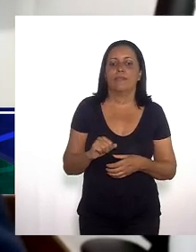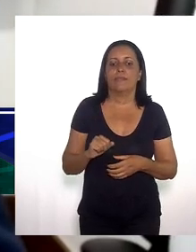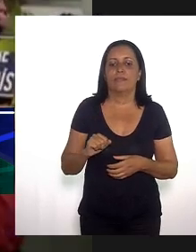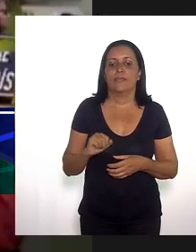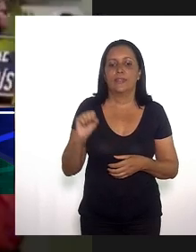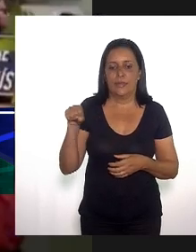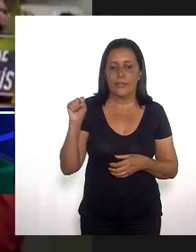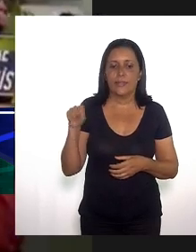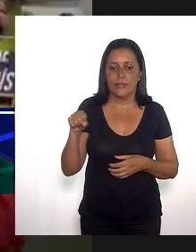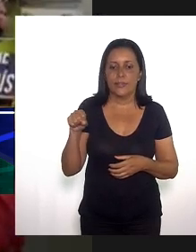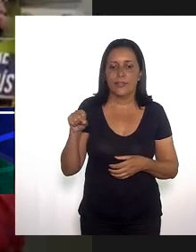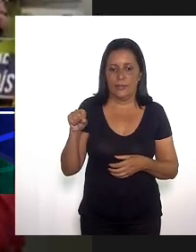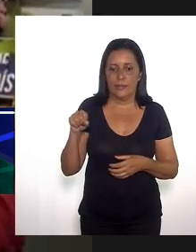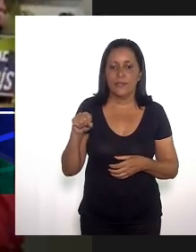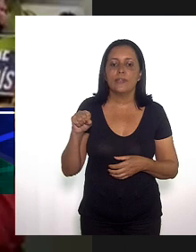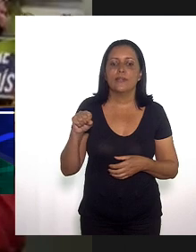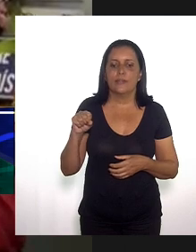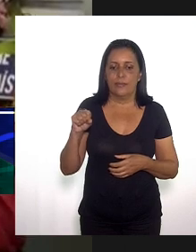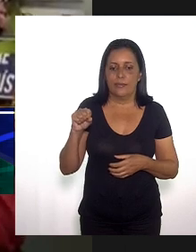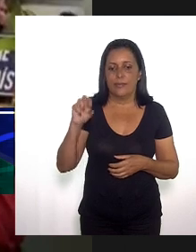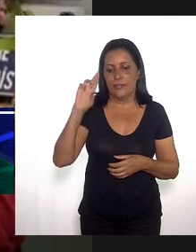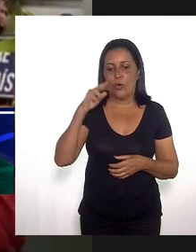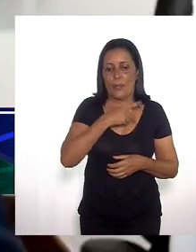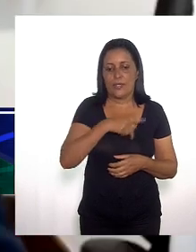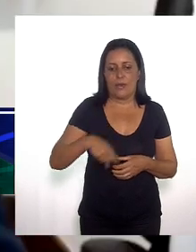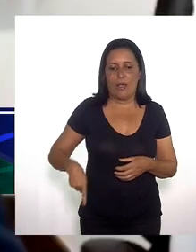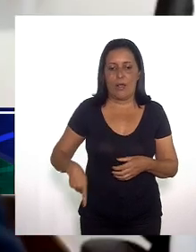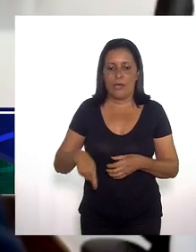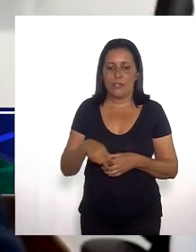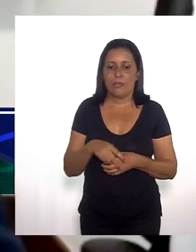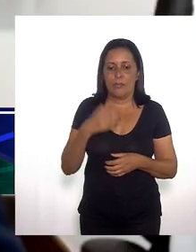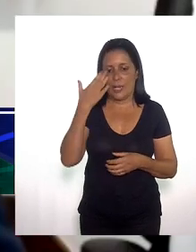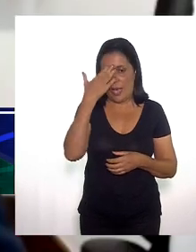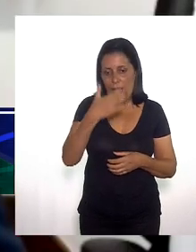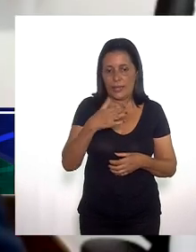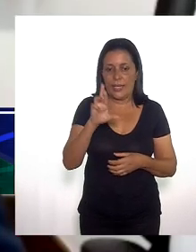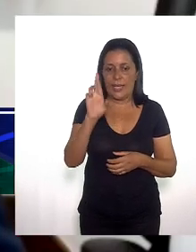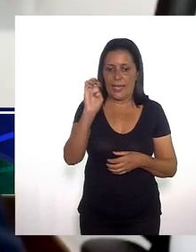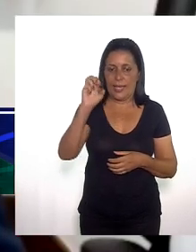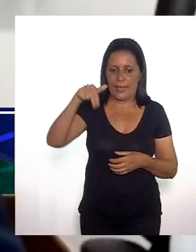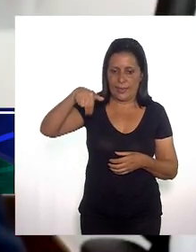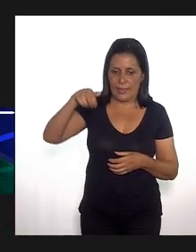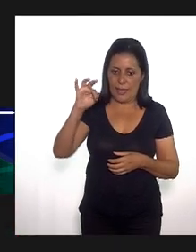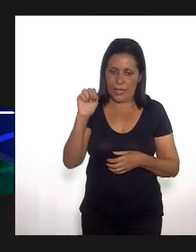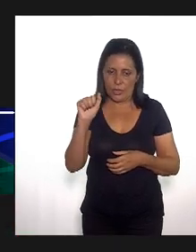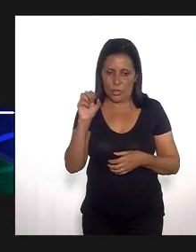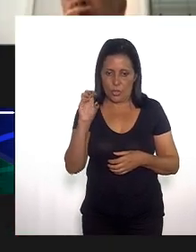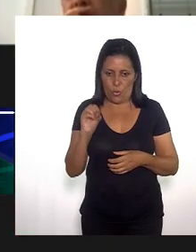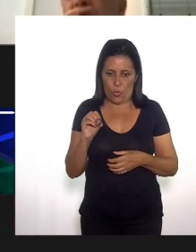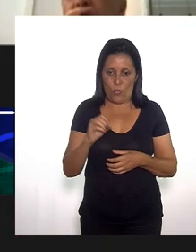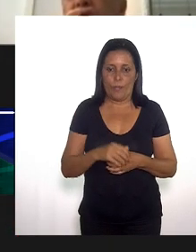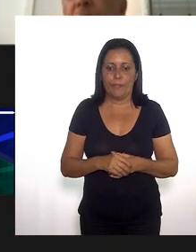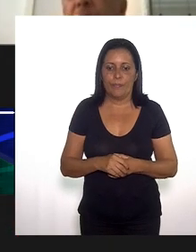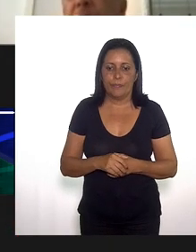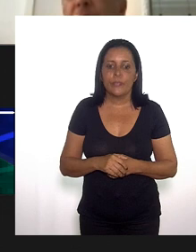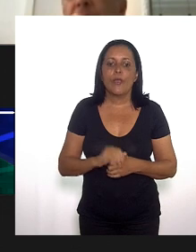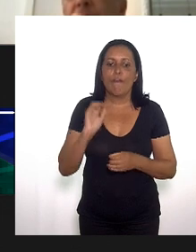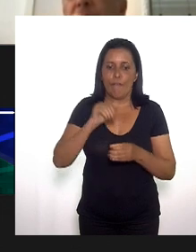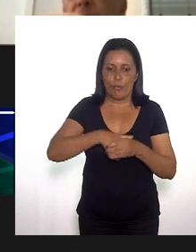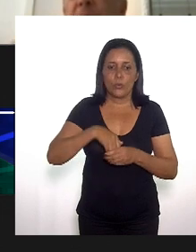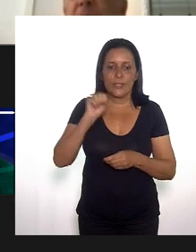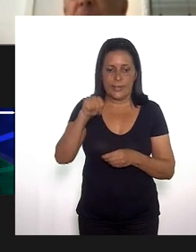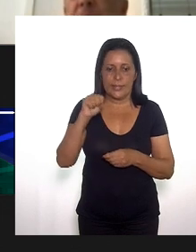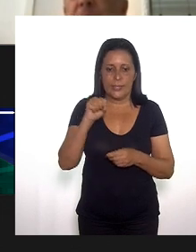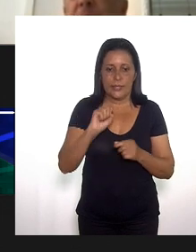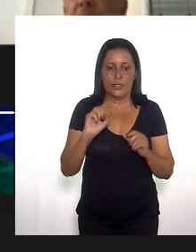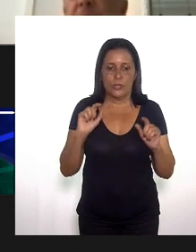Sim, senhor presidente. Obrigado. Deputado Renato Zaca. Deputado Renato Zaca votou sim no